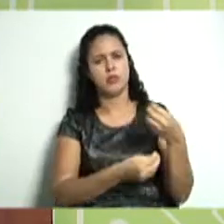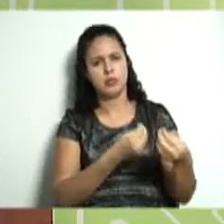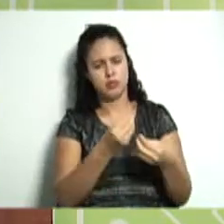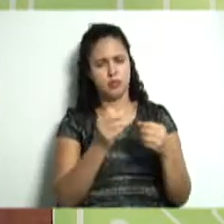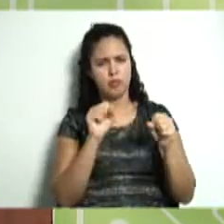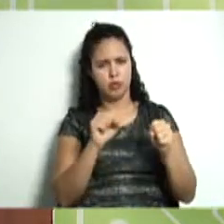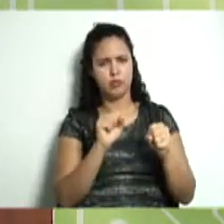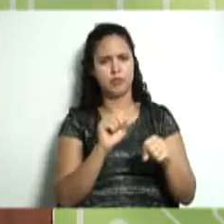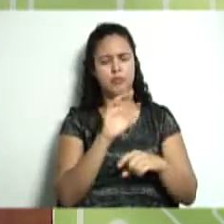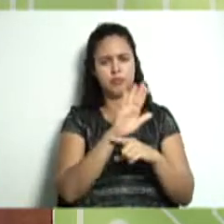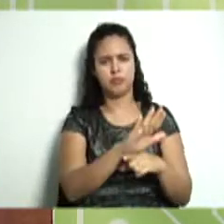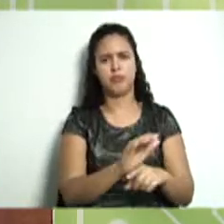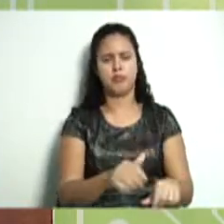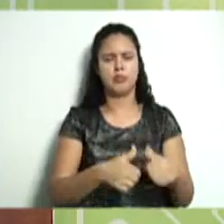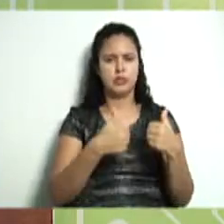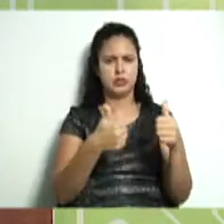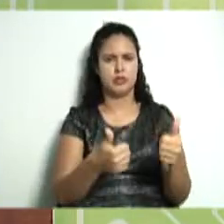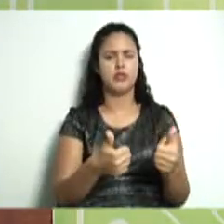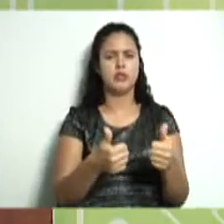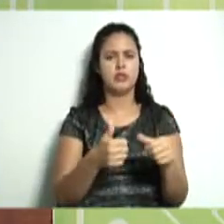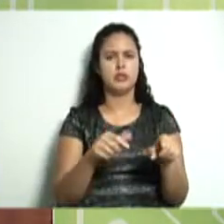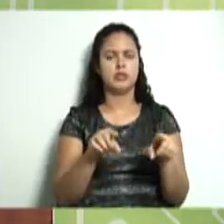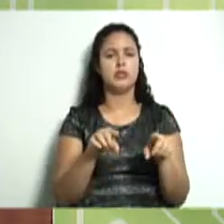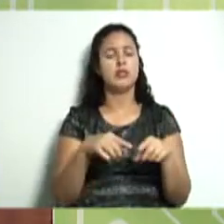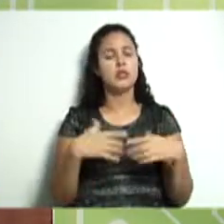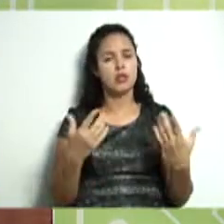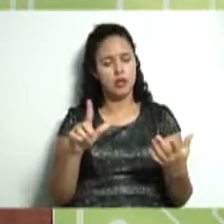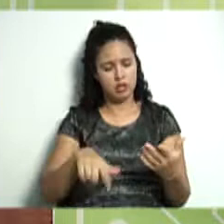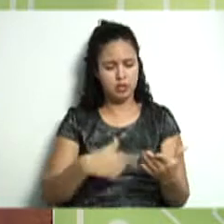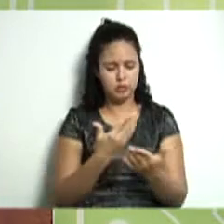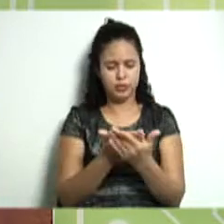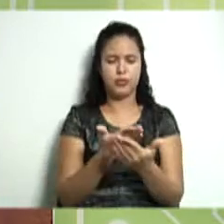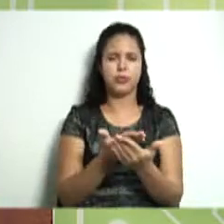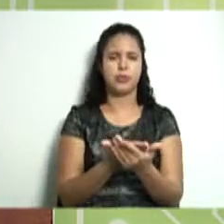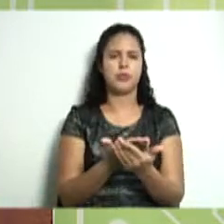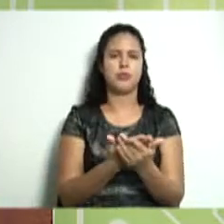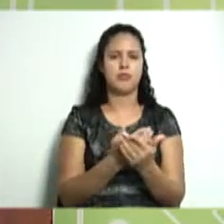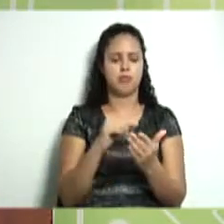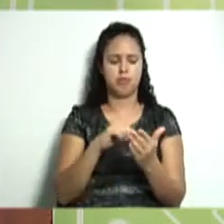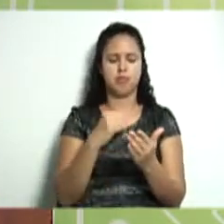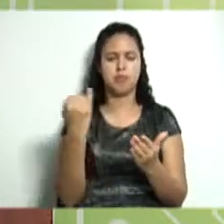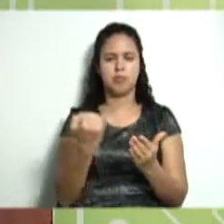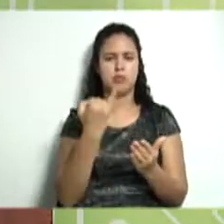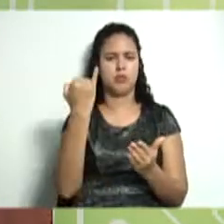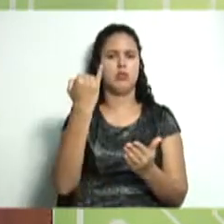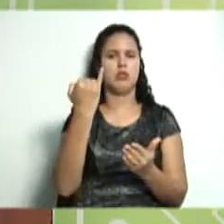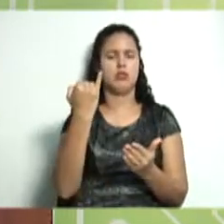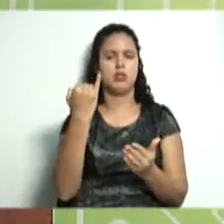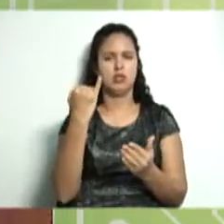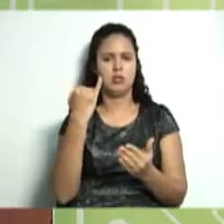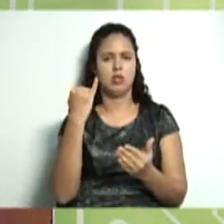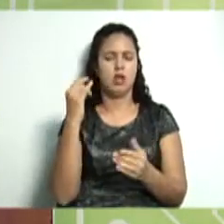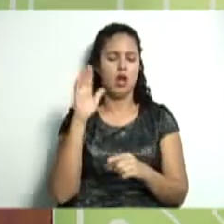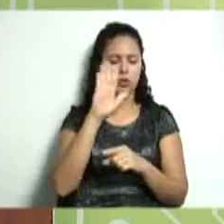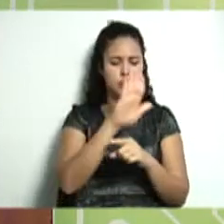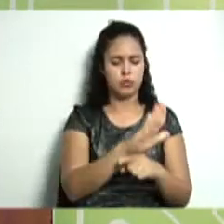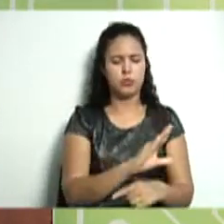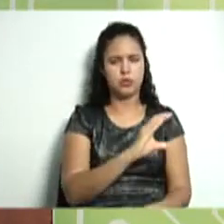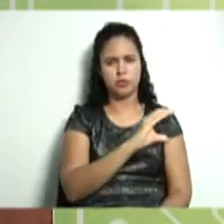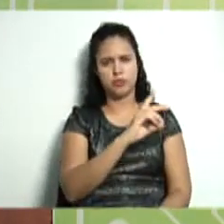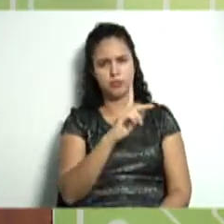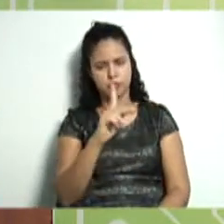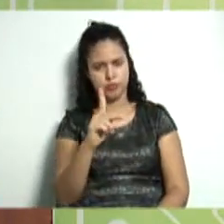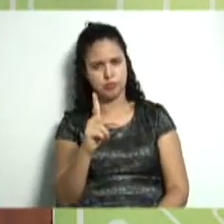o seu resultado de sobras. Então, através do estudo, vocês conseguem fazer com que